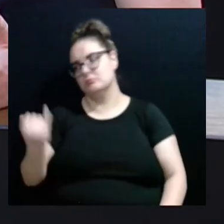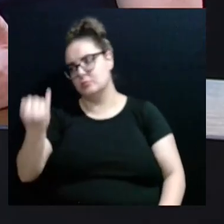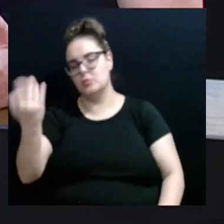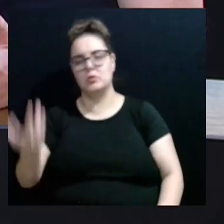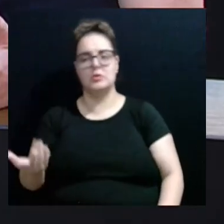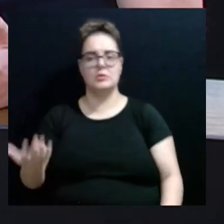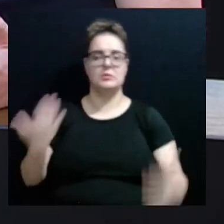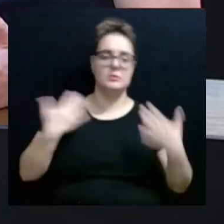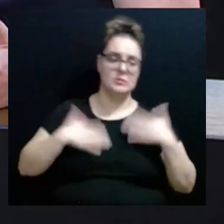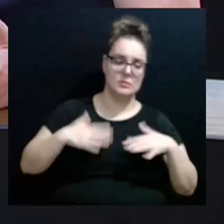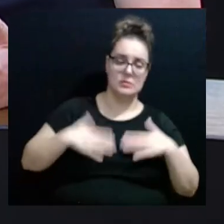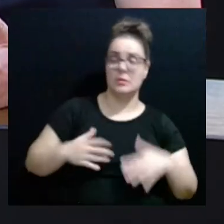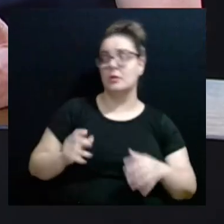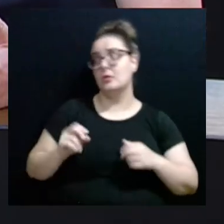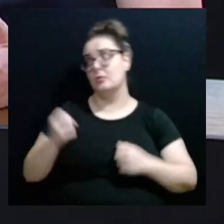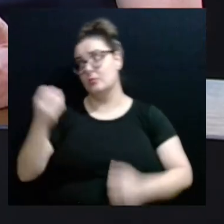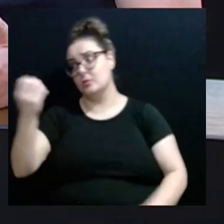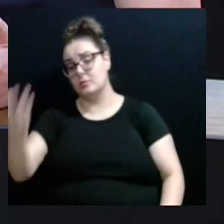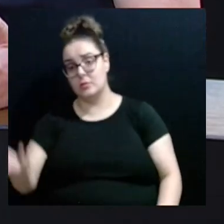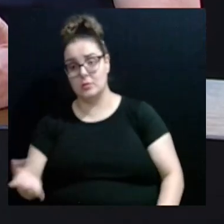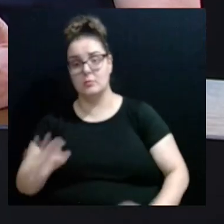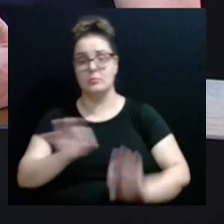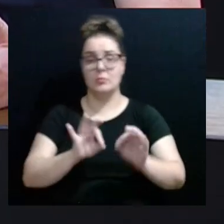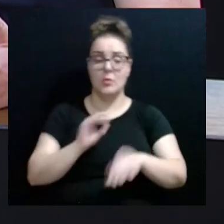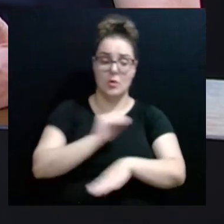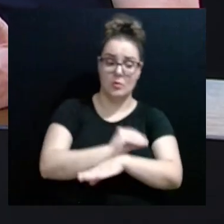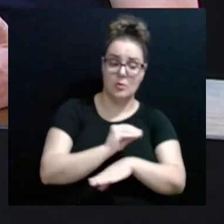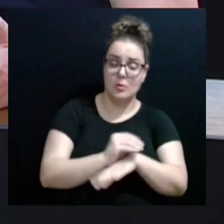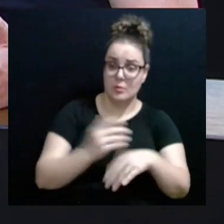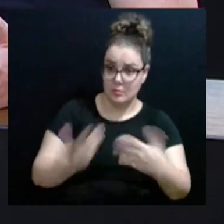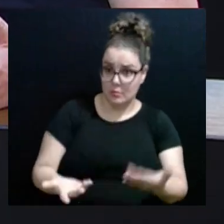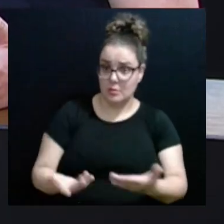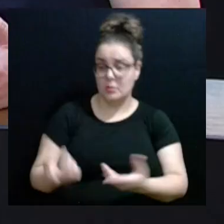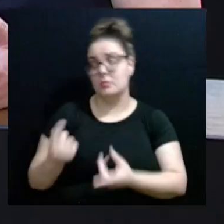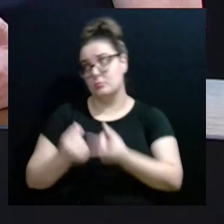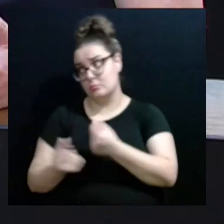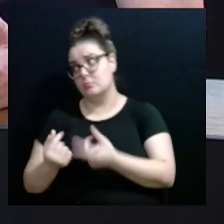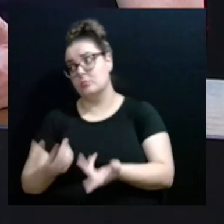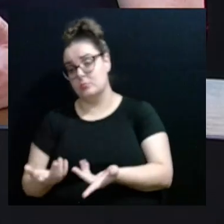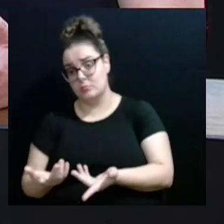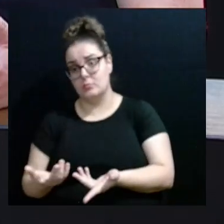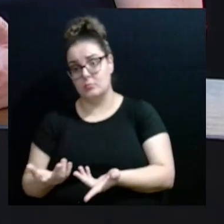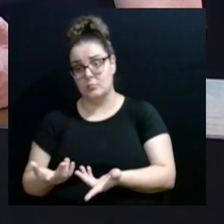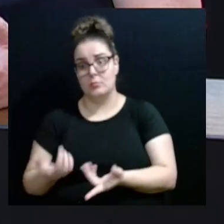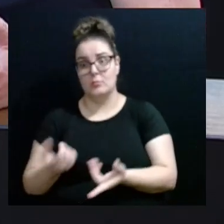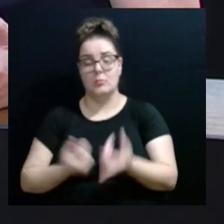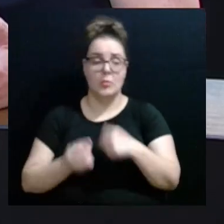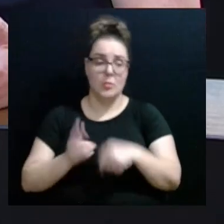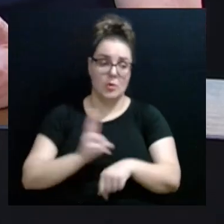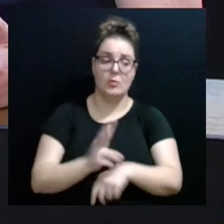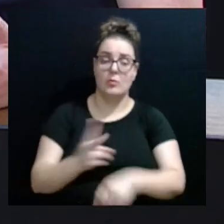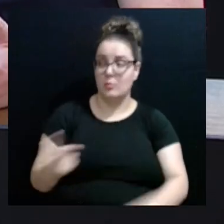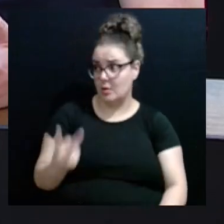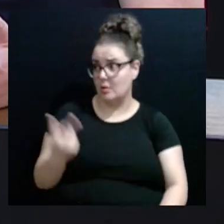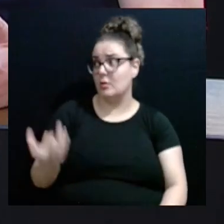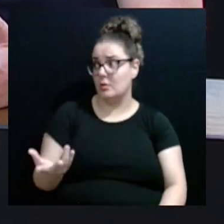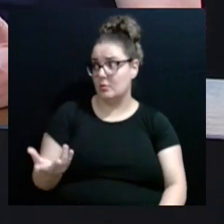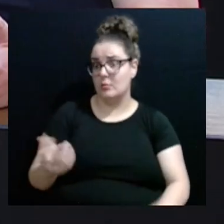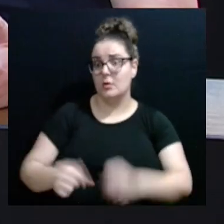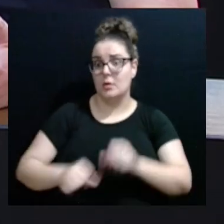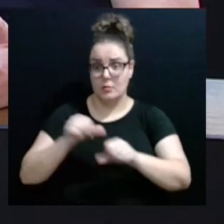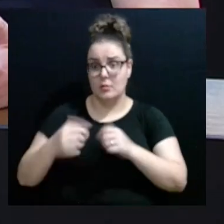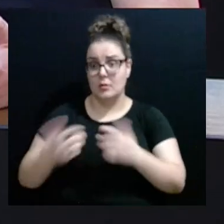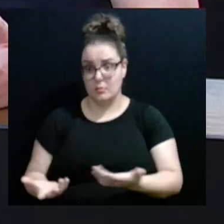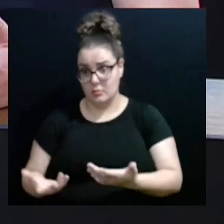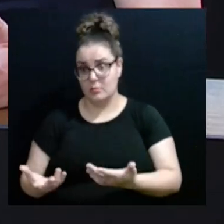o planejamento e o cuidado, né, com o dinheiro deve ser um recurso valioso para transformar essas pausas